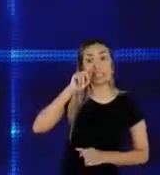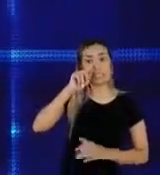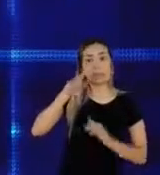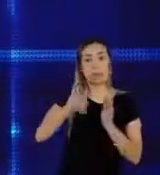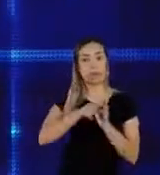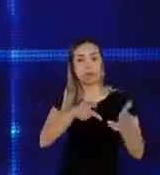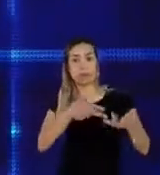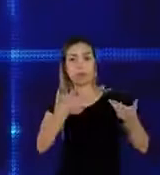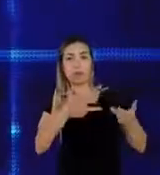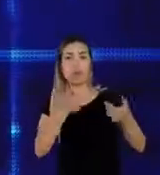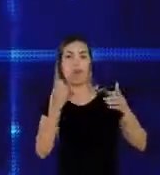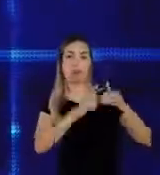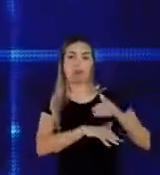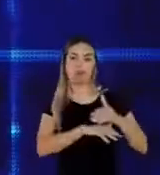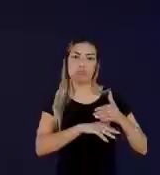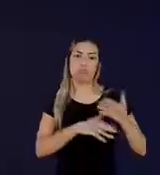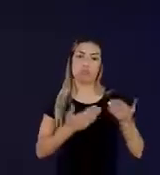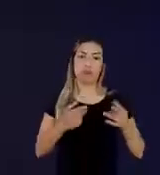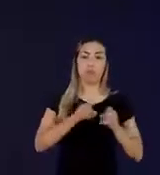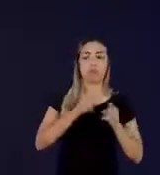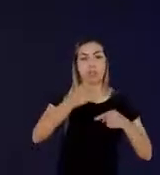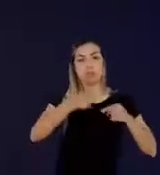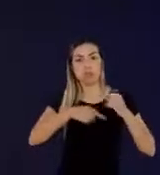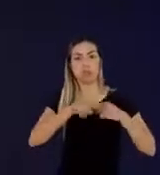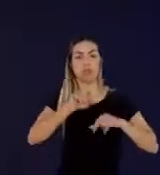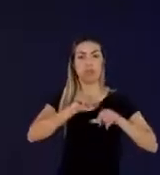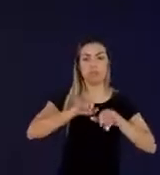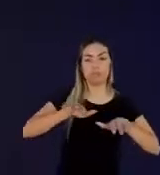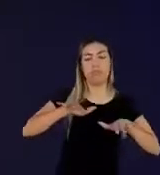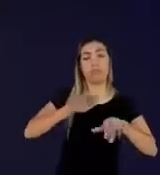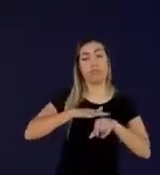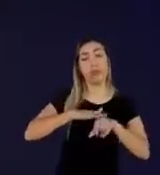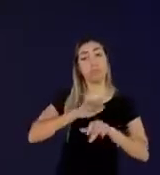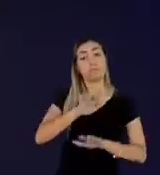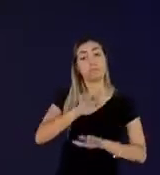distribuidoras, geradores e transmissores. Exemplo disso